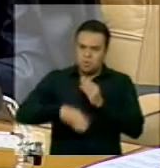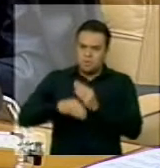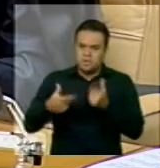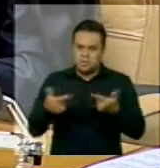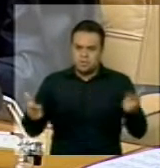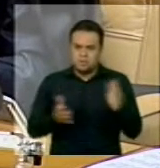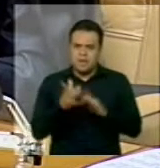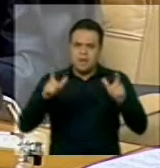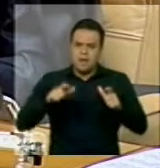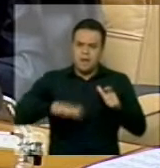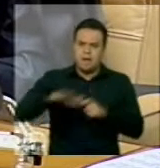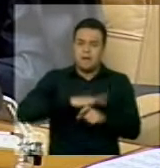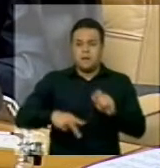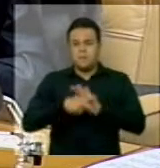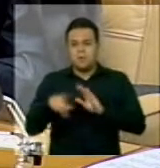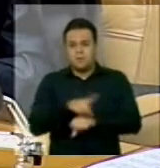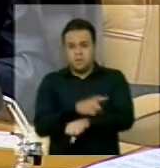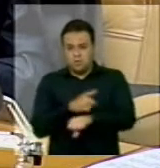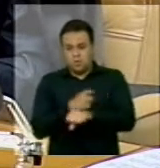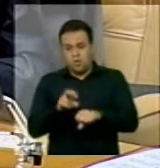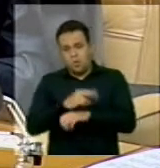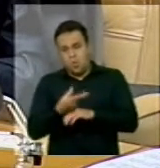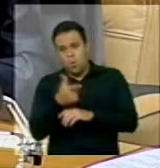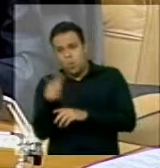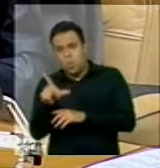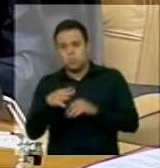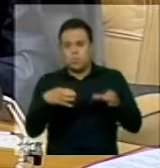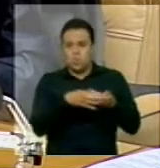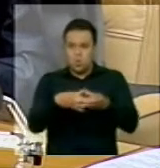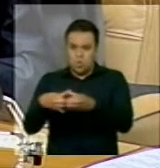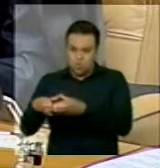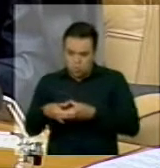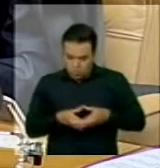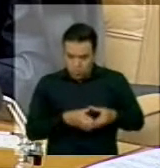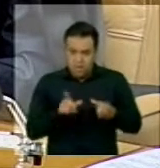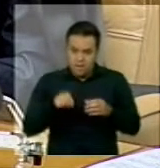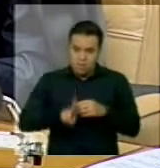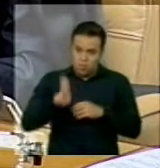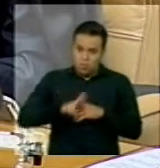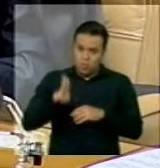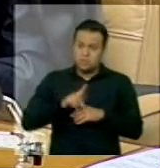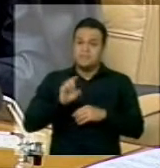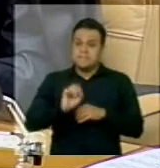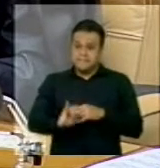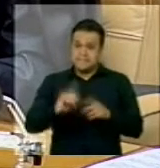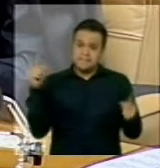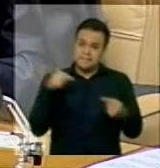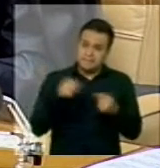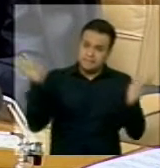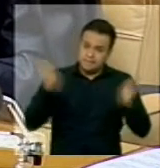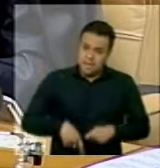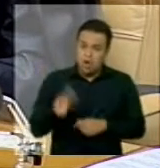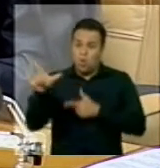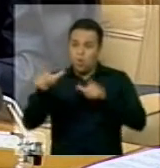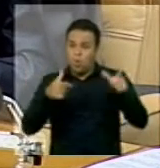por quilombolas ou outras comunidades tradicionais, uma vez que o dispositivo será aplicado no que couber em harmonia com